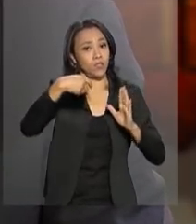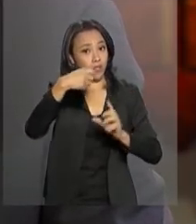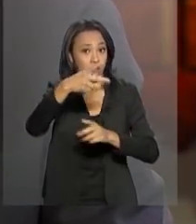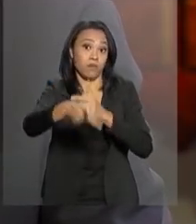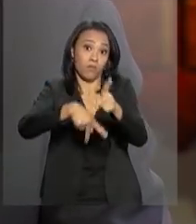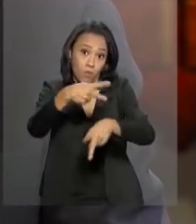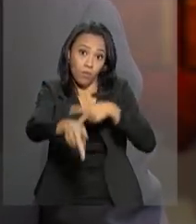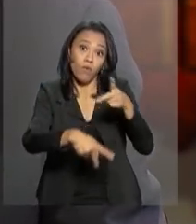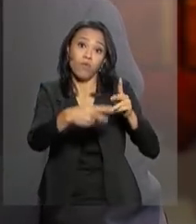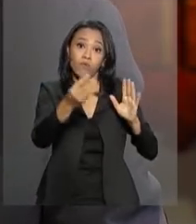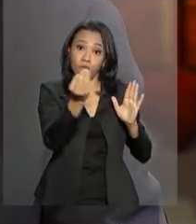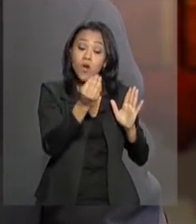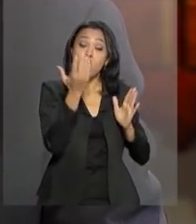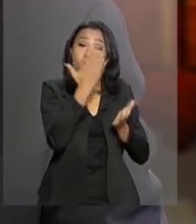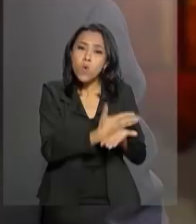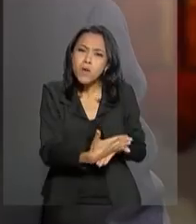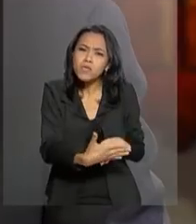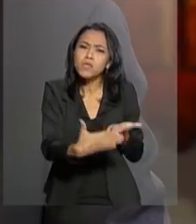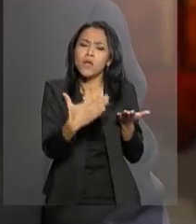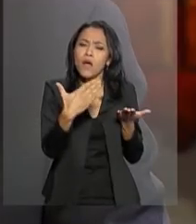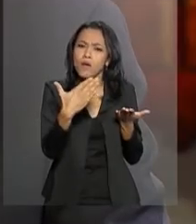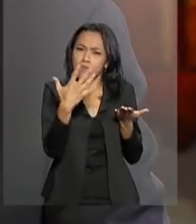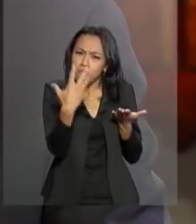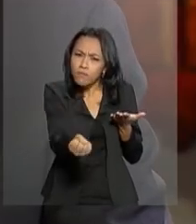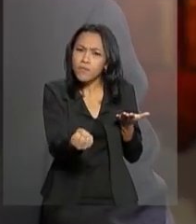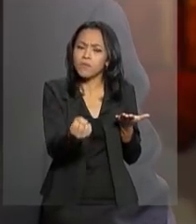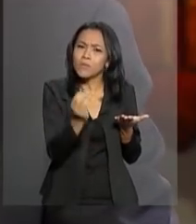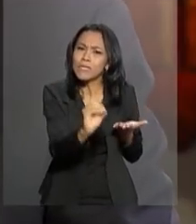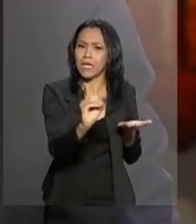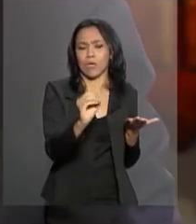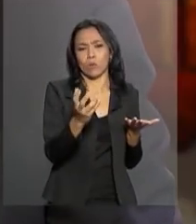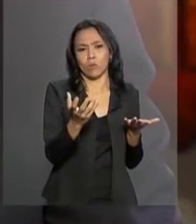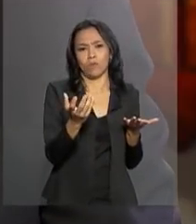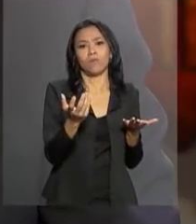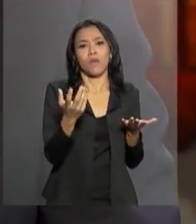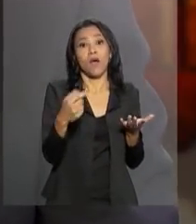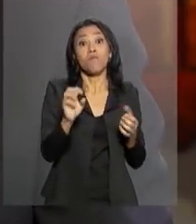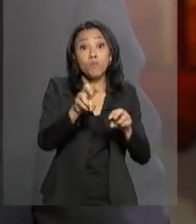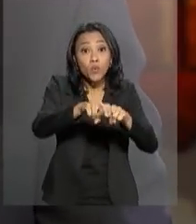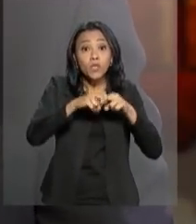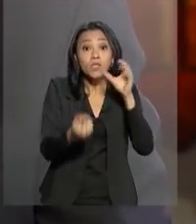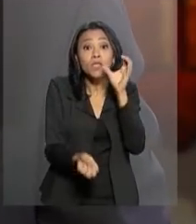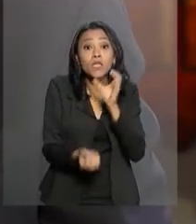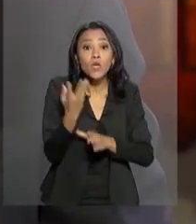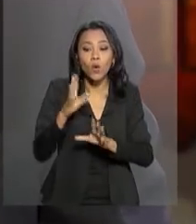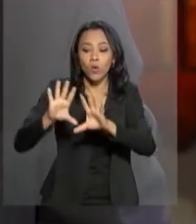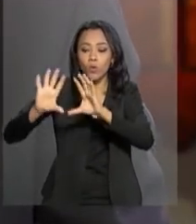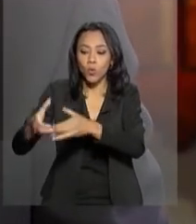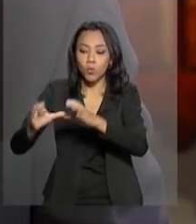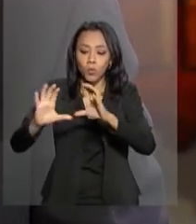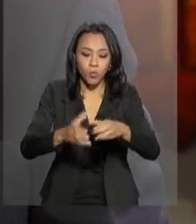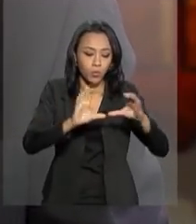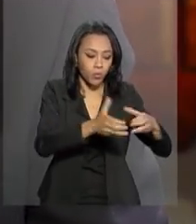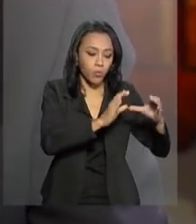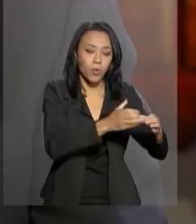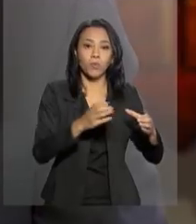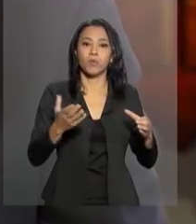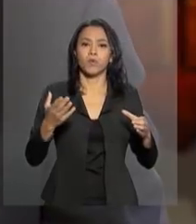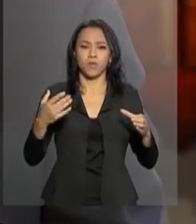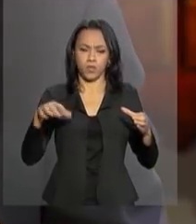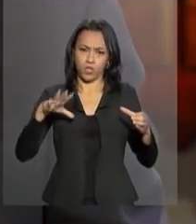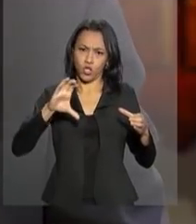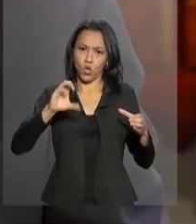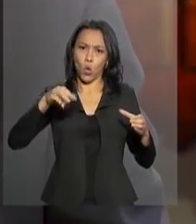nós deveríamos começar do marco zero. E foi a partir daí que se criaram as chamadas comissões permanentes, não é?